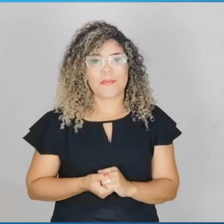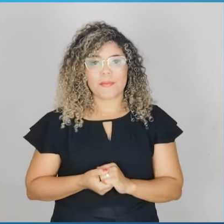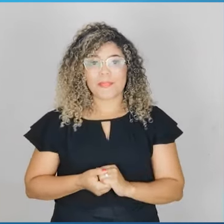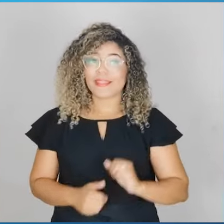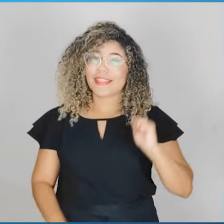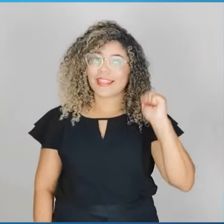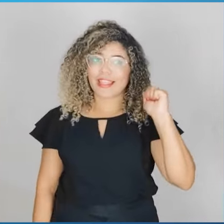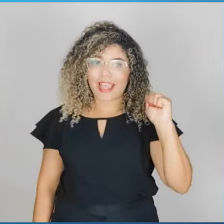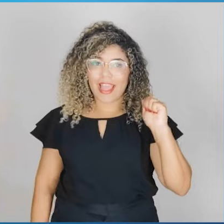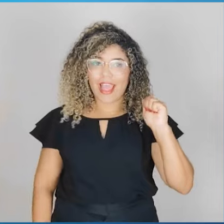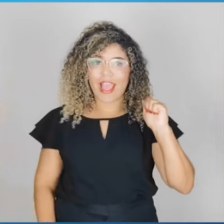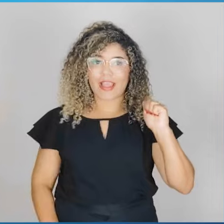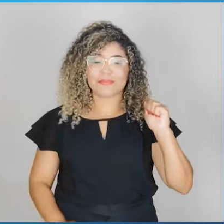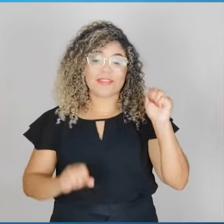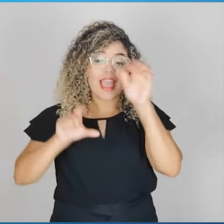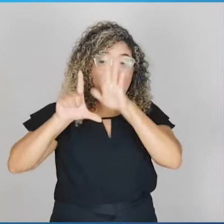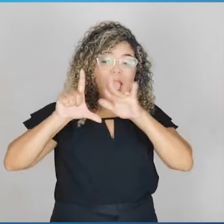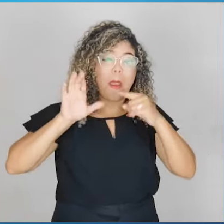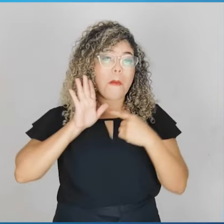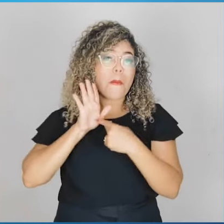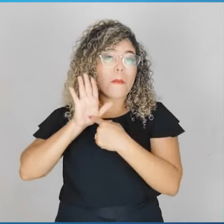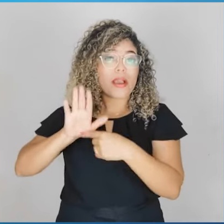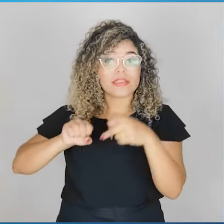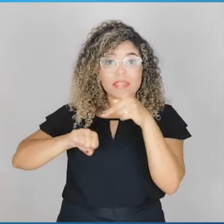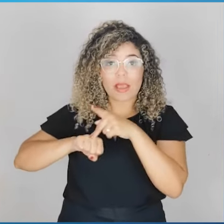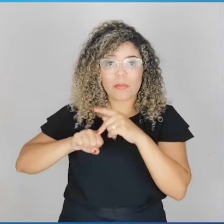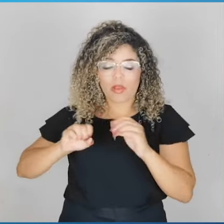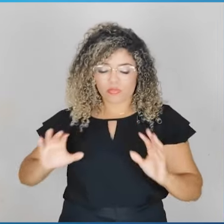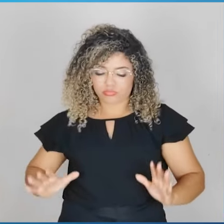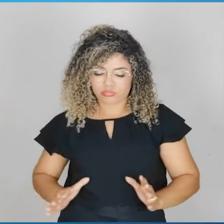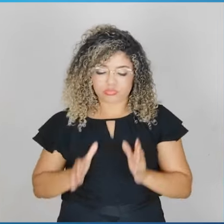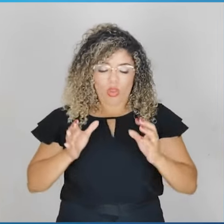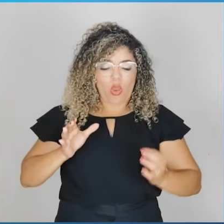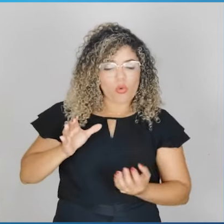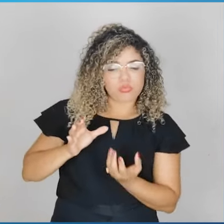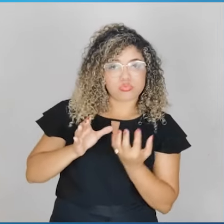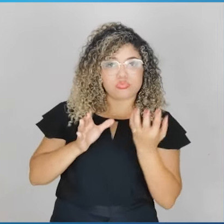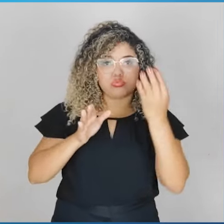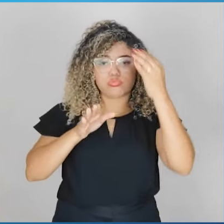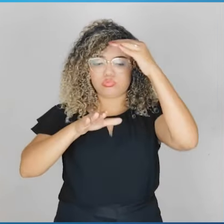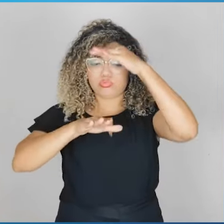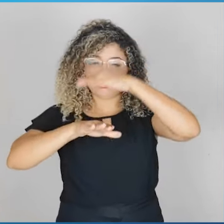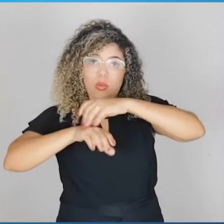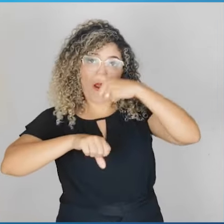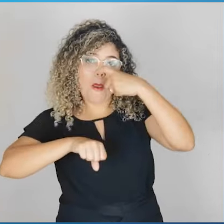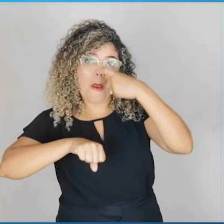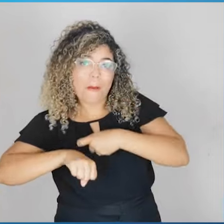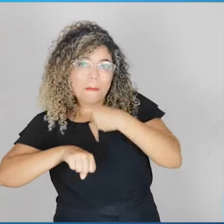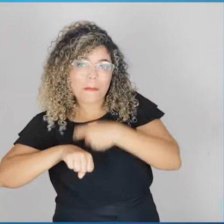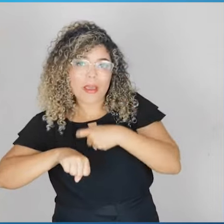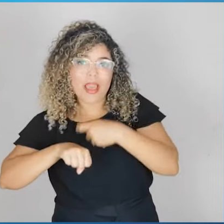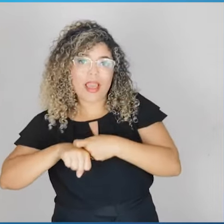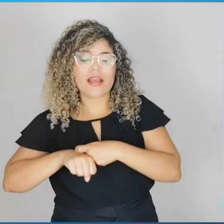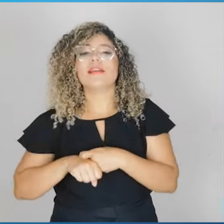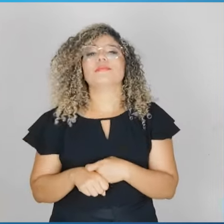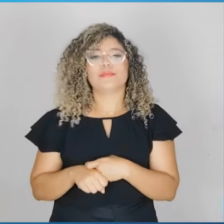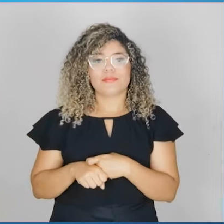A. A imagem demonstra o processo de solidificação da lava vulcânica, dando origem às rochas ígneas